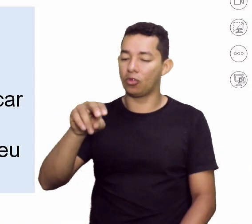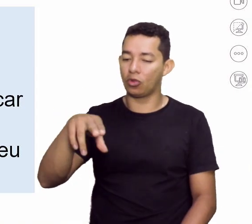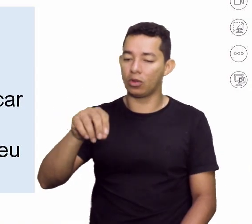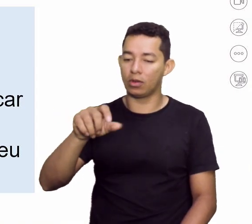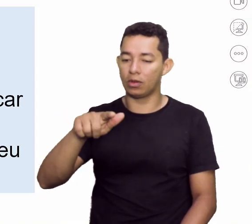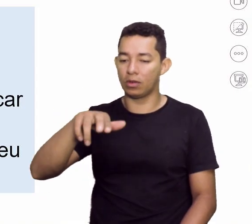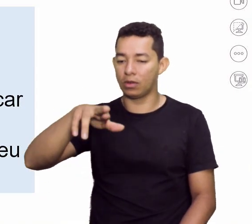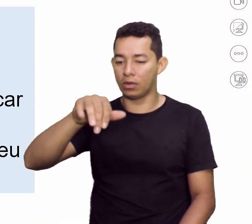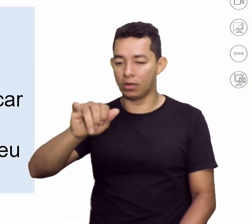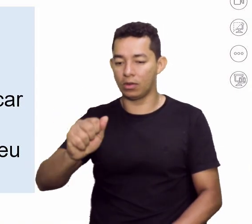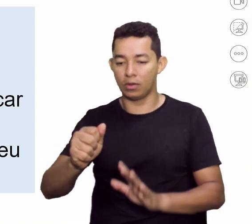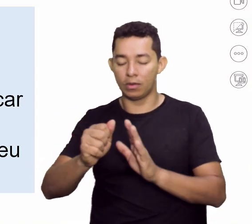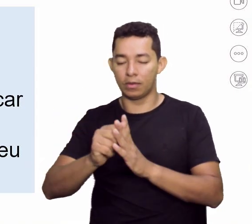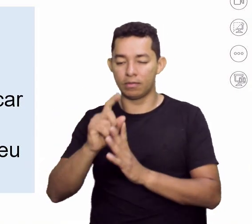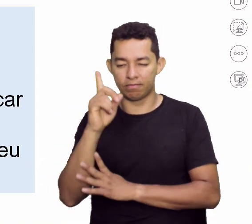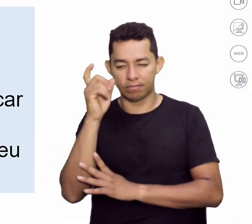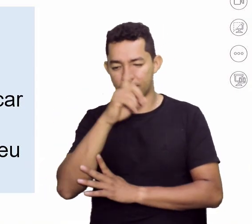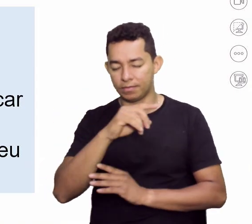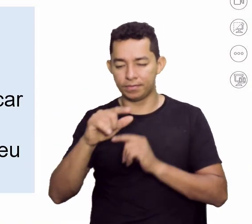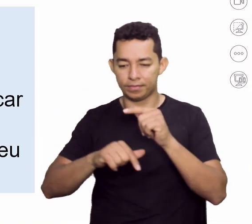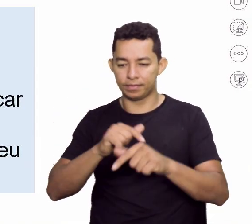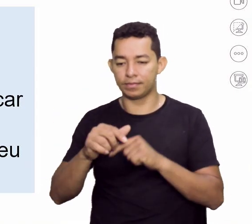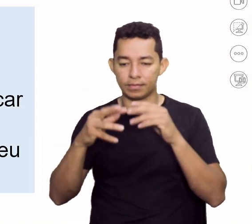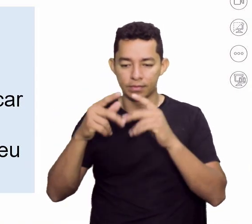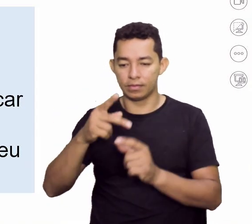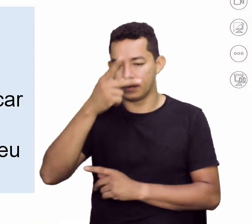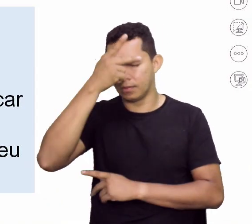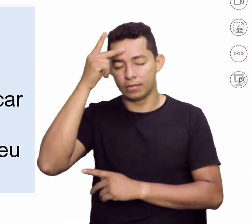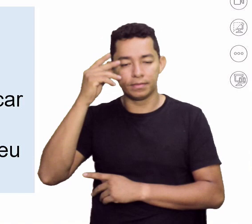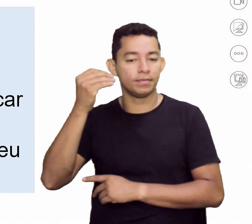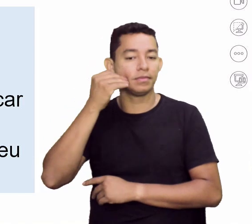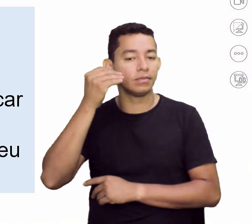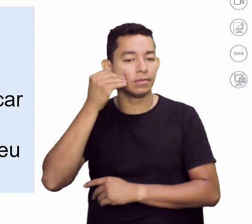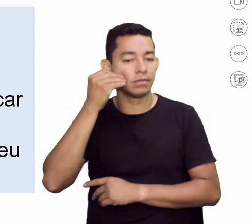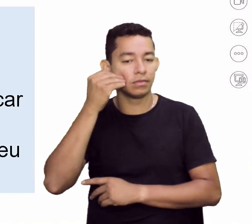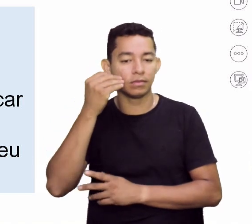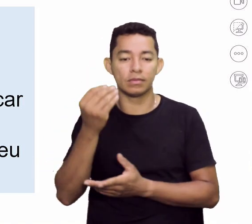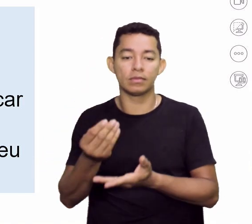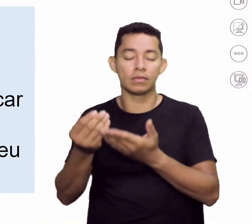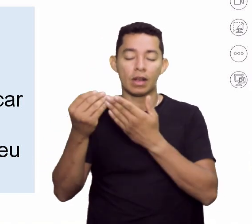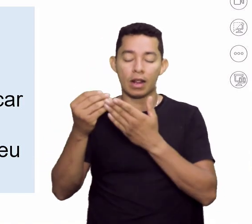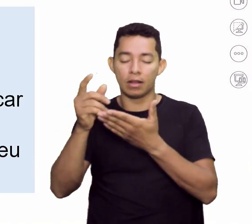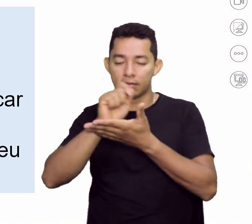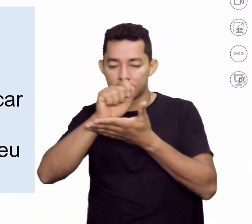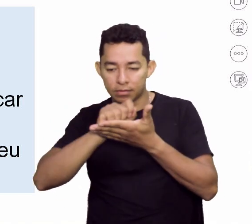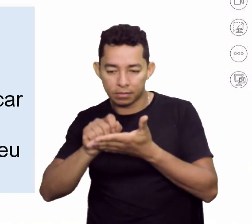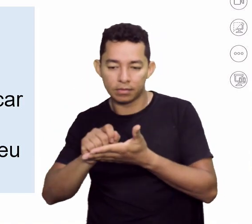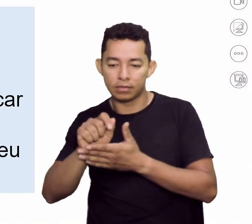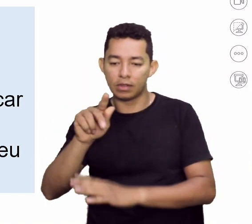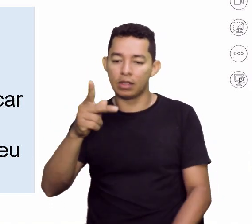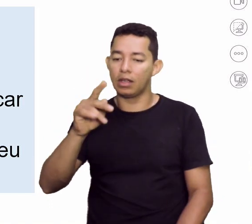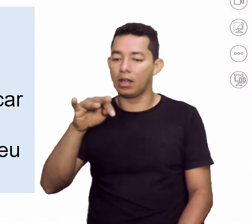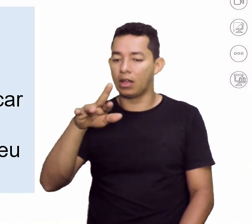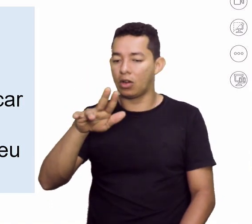as pessoas que tentaram decifrar os hieróglifos até o século